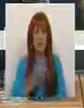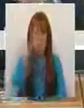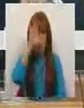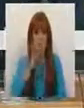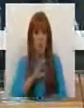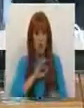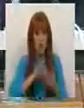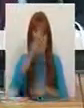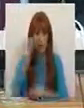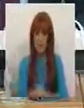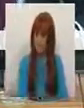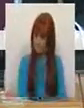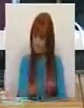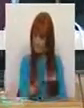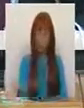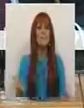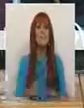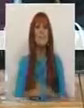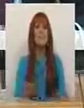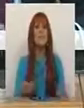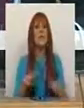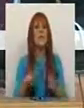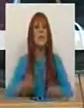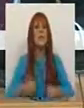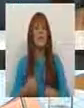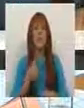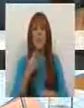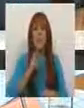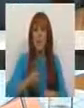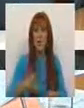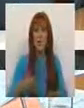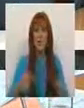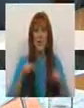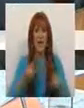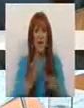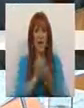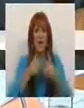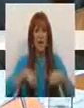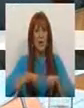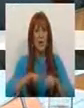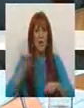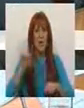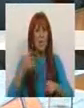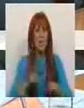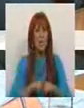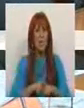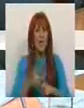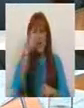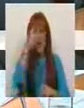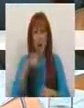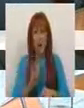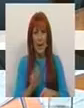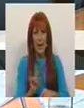Ministro e Sr. Secretário de Estado. E para iniciar, diria o seguinte: esta audição não seria propriamente sobre